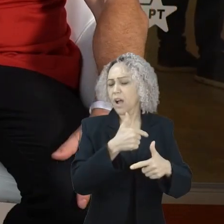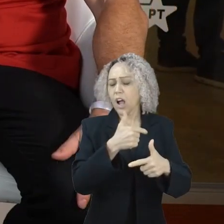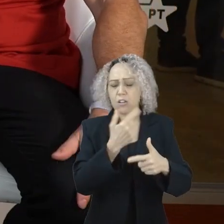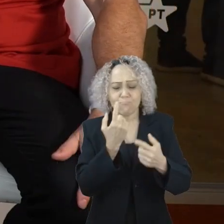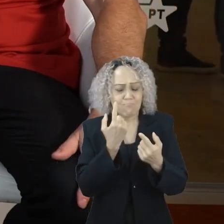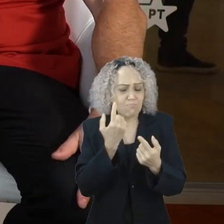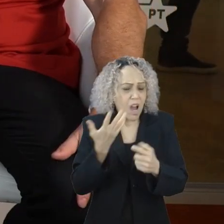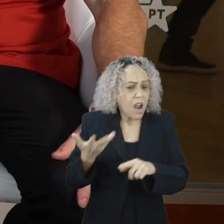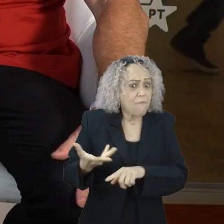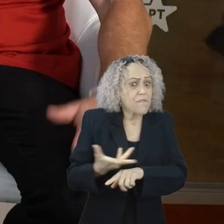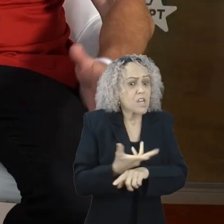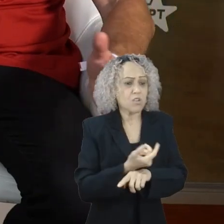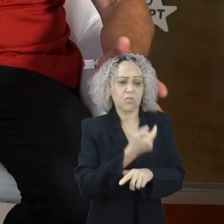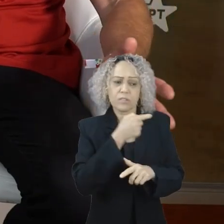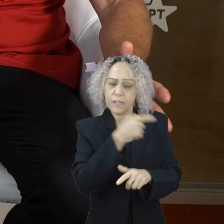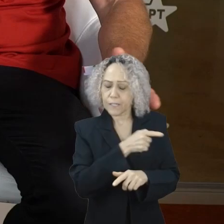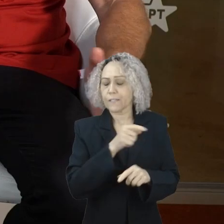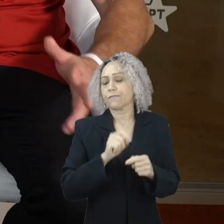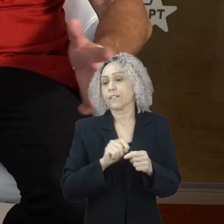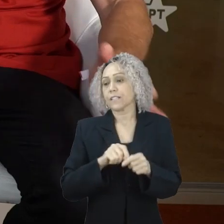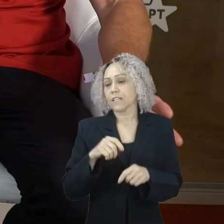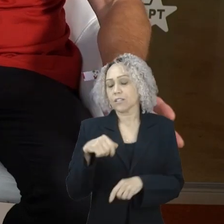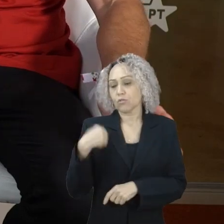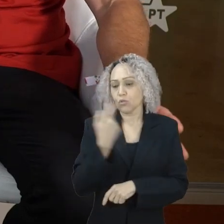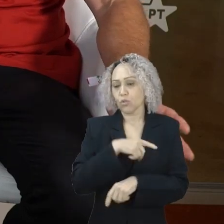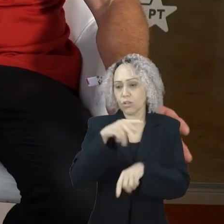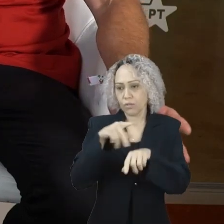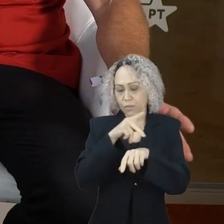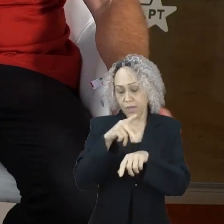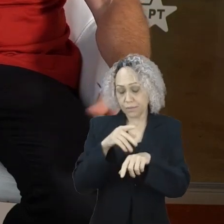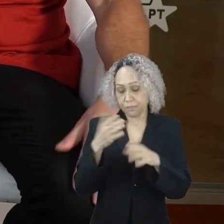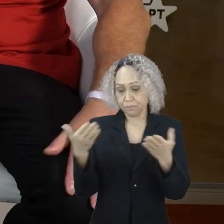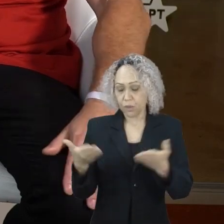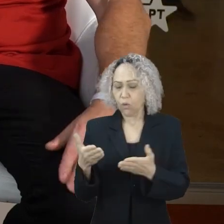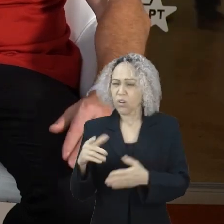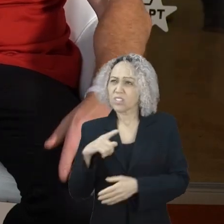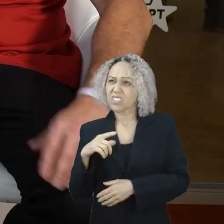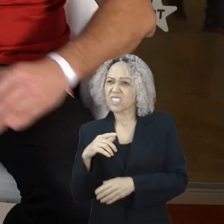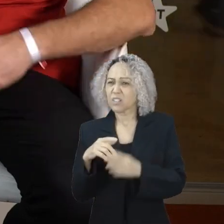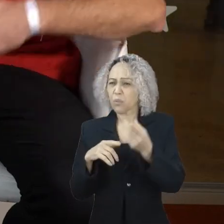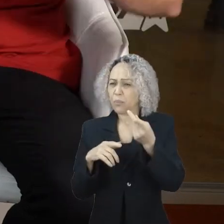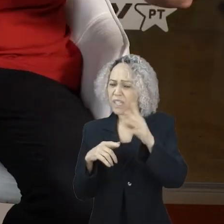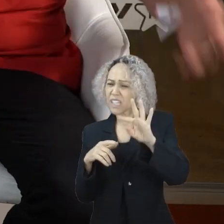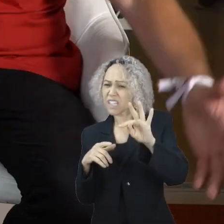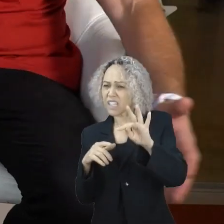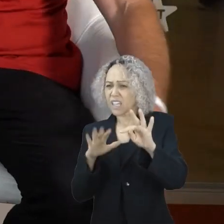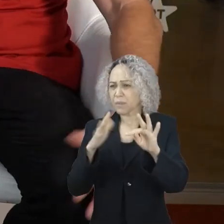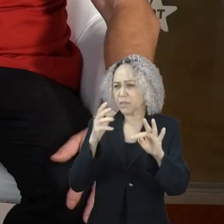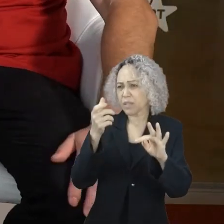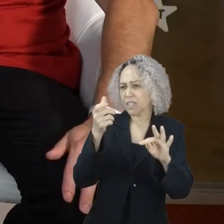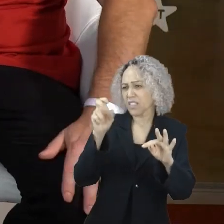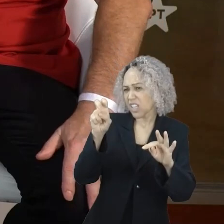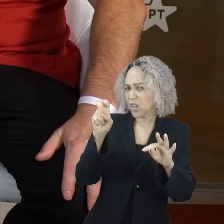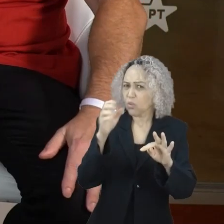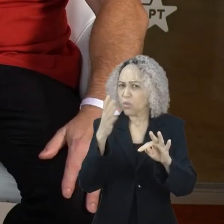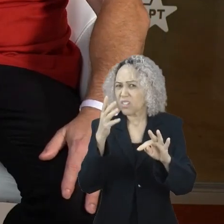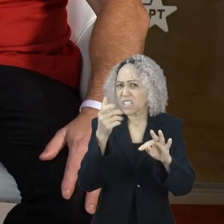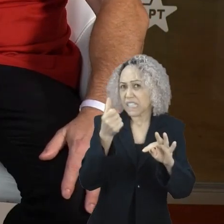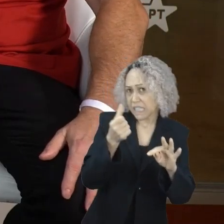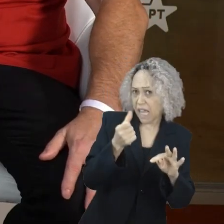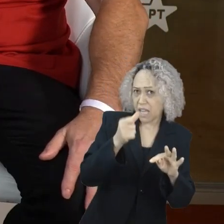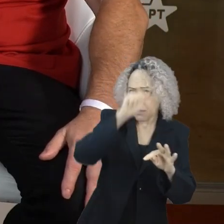positiva no nosso país. Hoje nós temos 5 ou 6 prefeituras apenas, com certeza vamos ampliar em